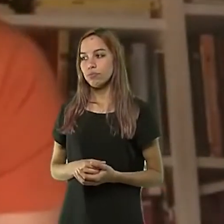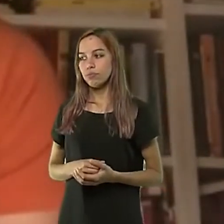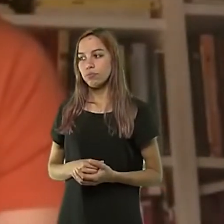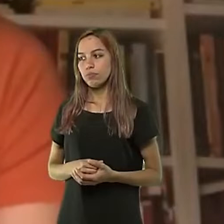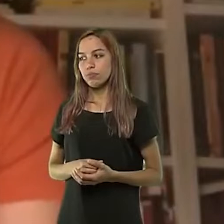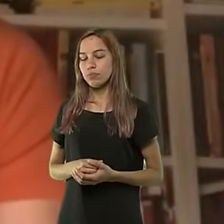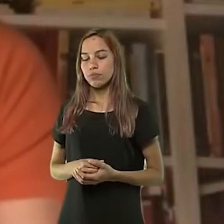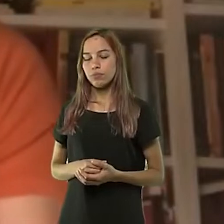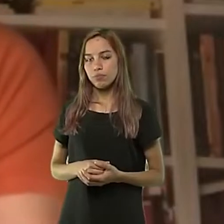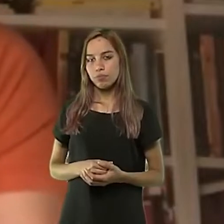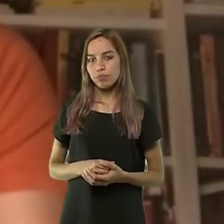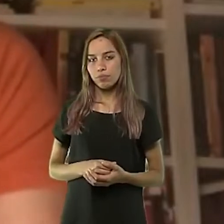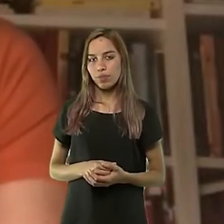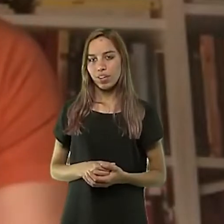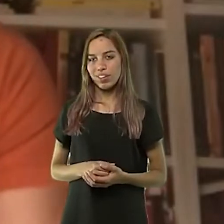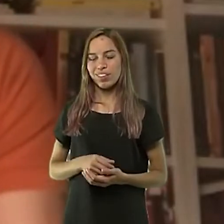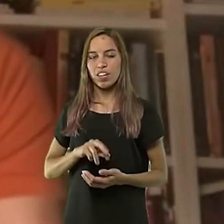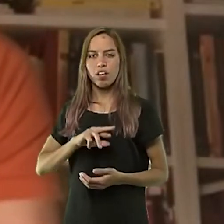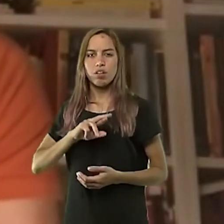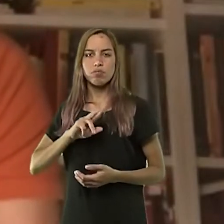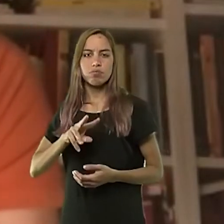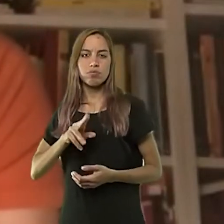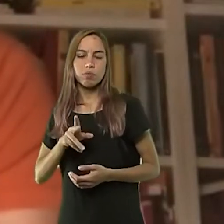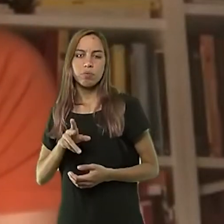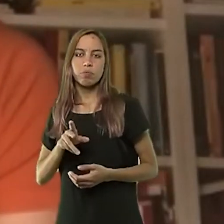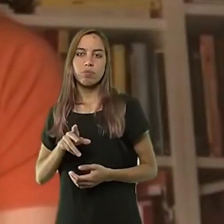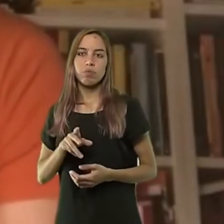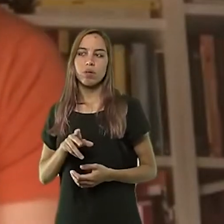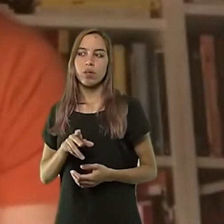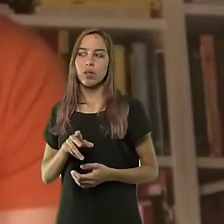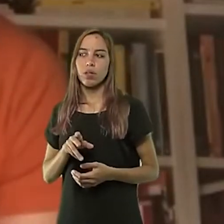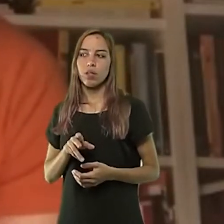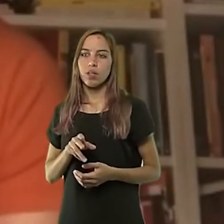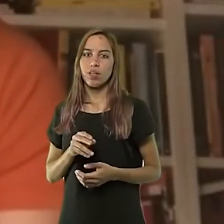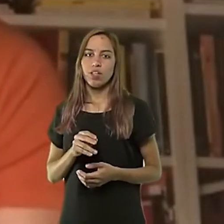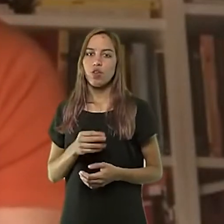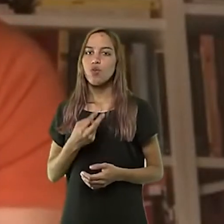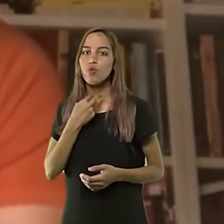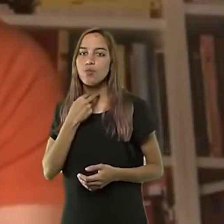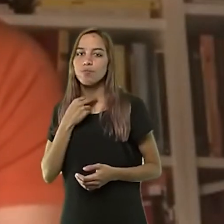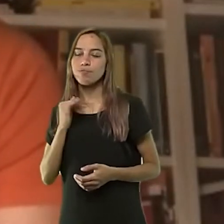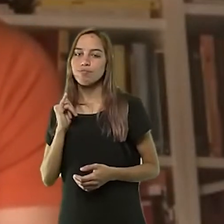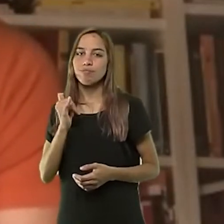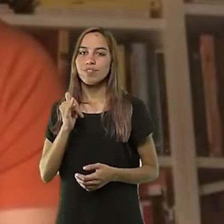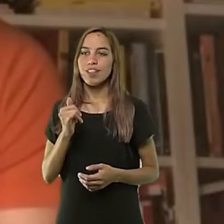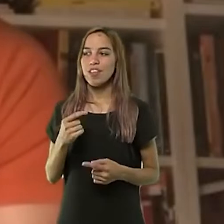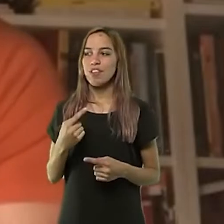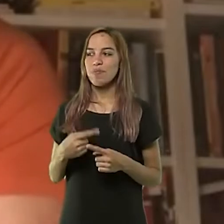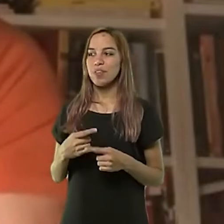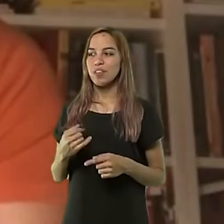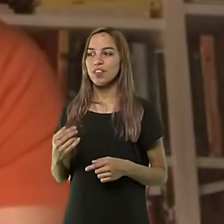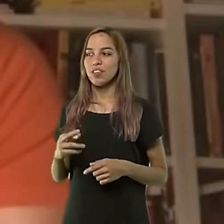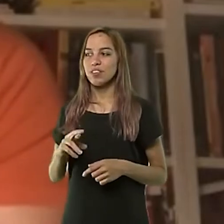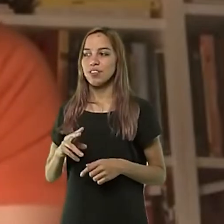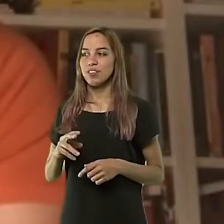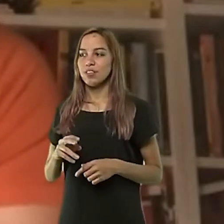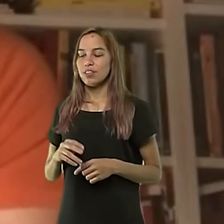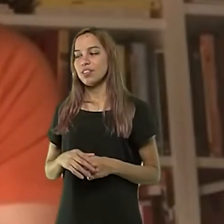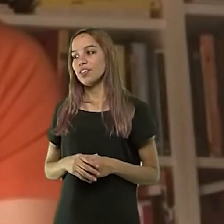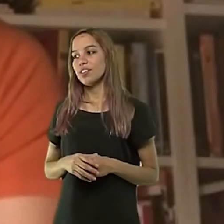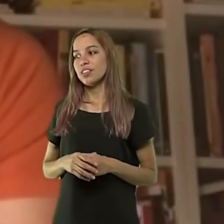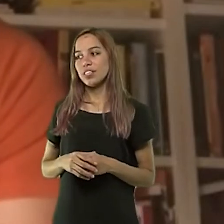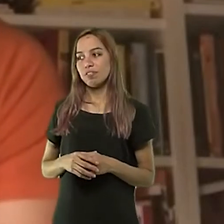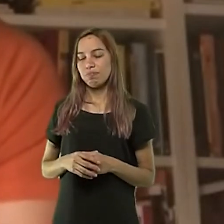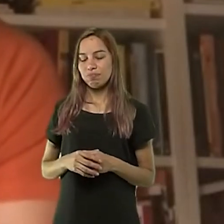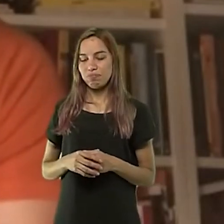que não é fundamental, não estrago o livro a ninguém, mas tem que ver com a perda de um filho. Portanto, há aqui uma